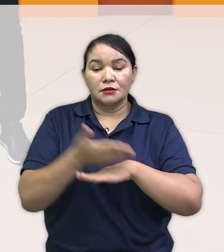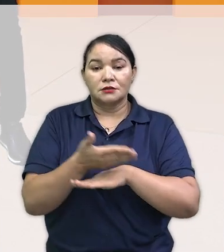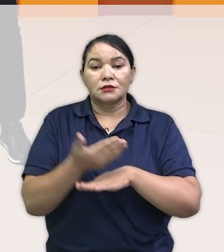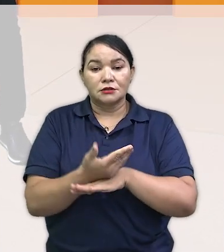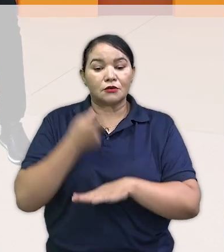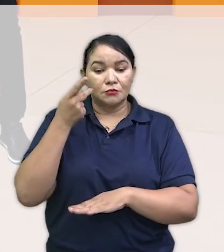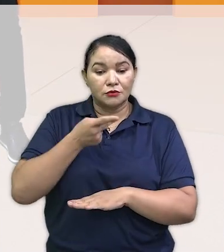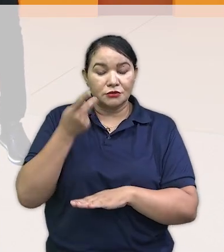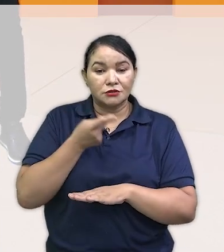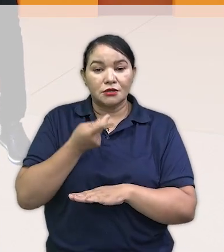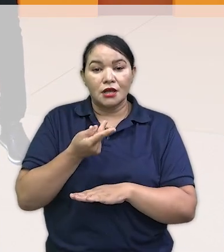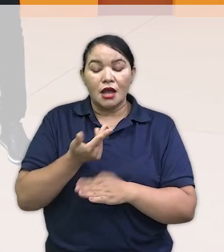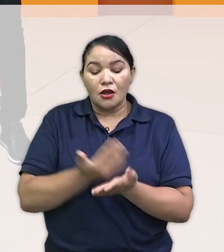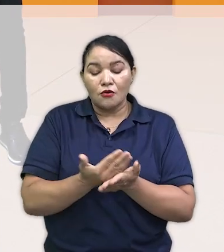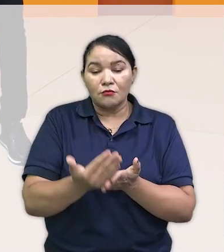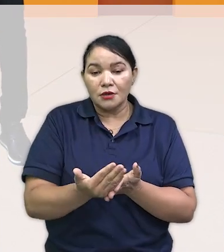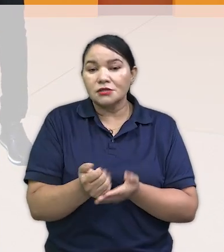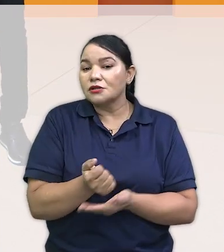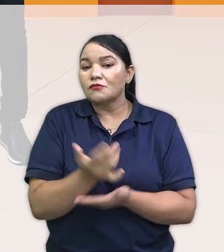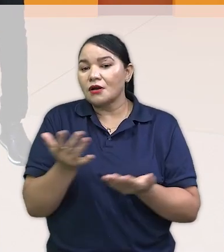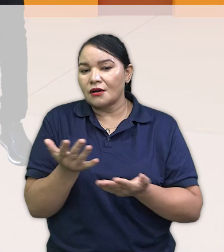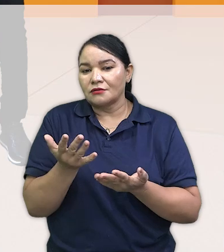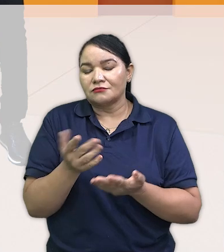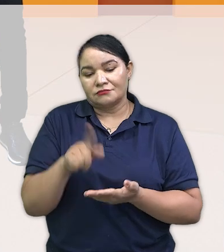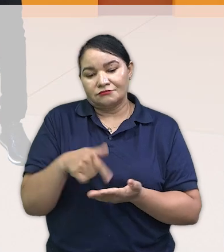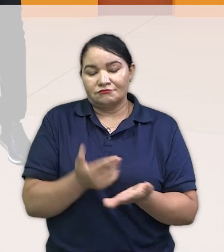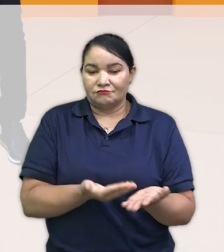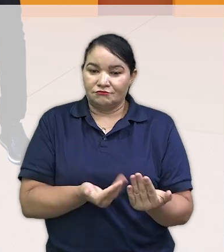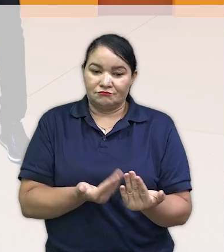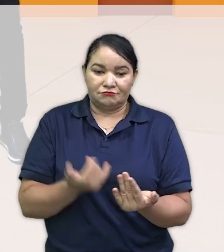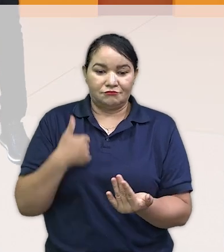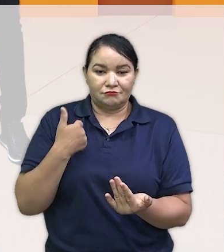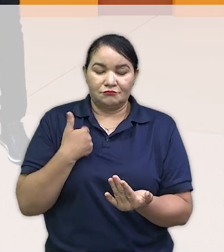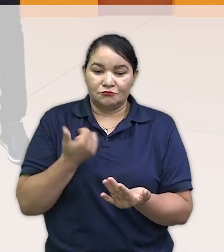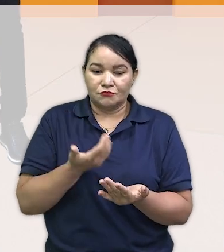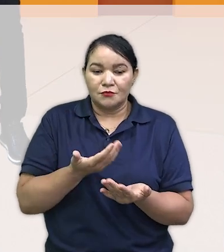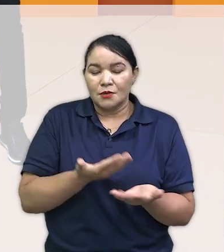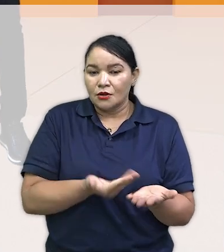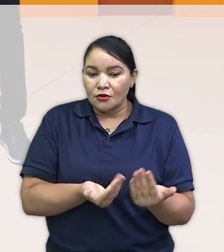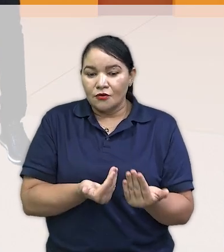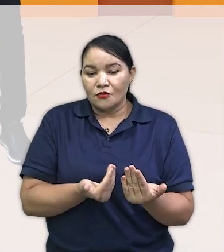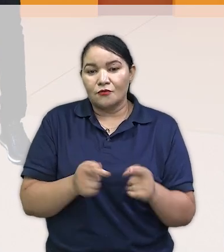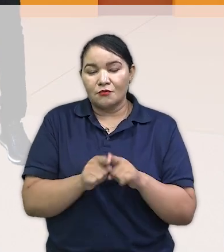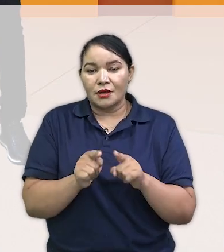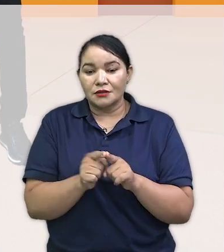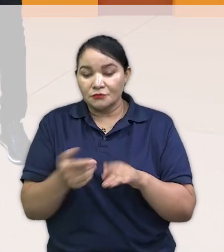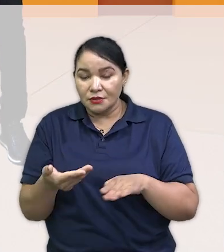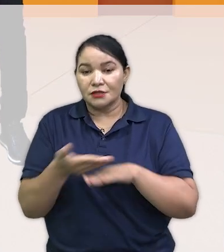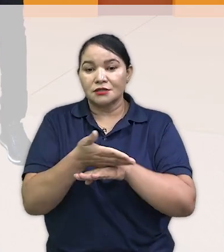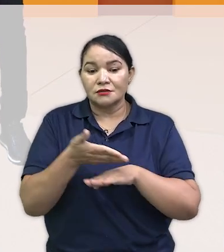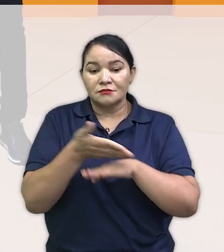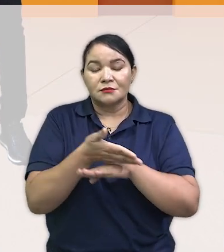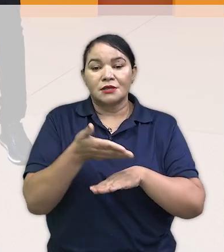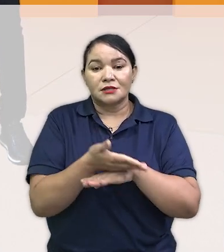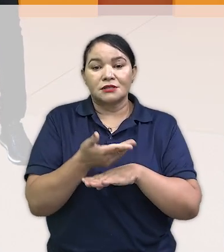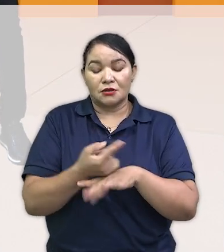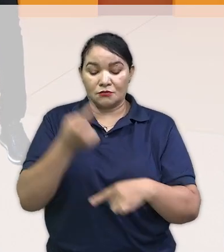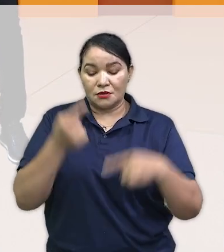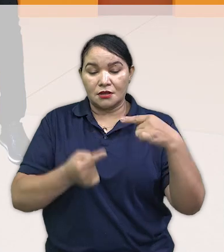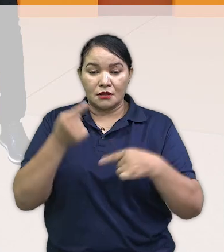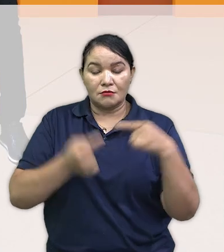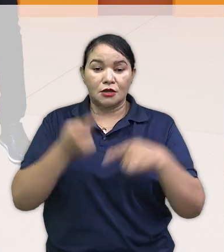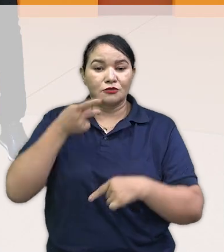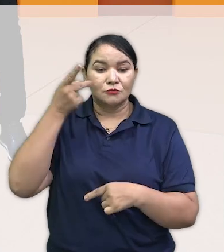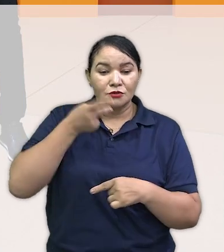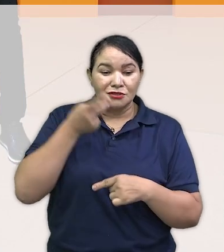jovens, ela começa ainda na adolescência, mas a adesão deles às eleições, aos debates políticos, ainda é